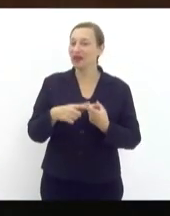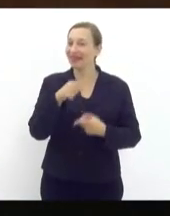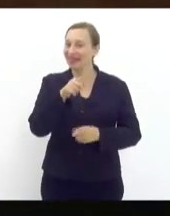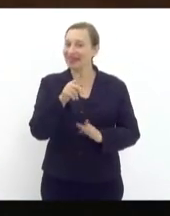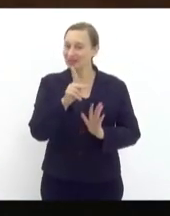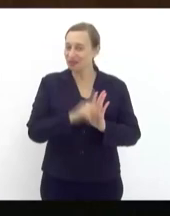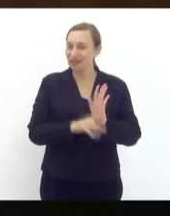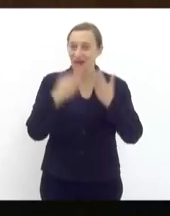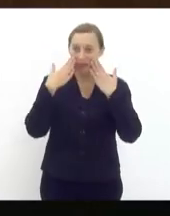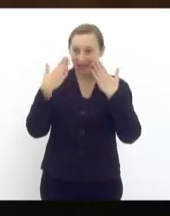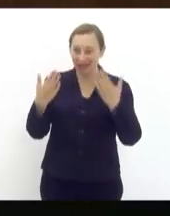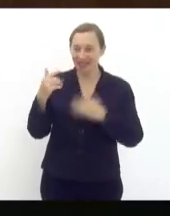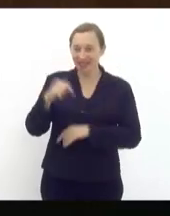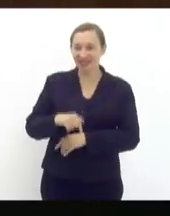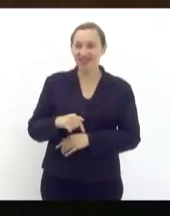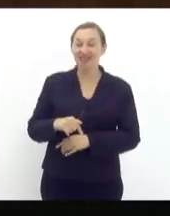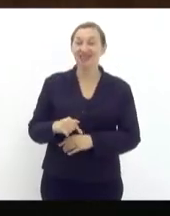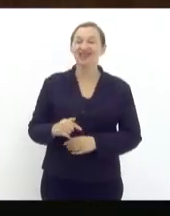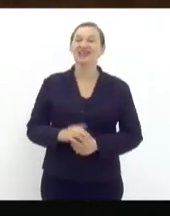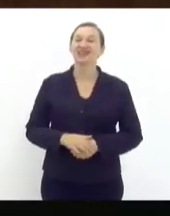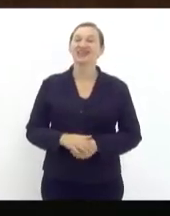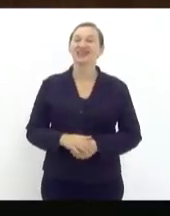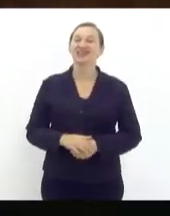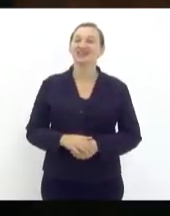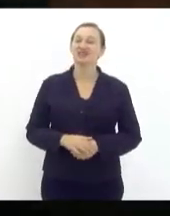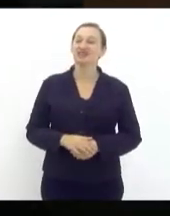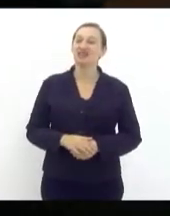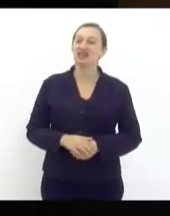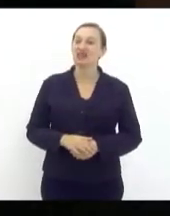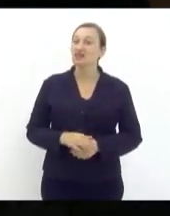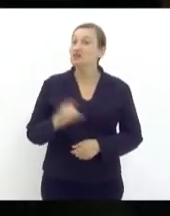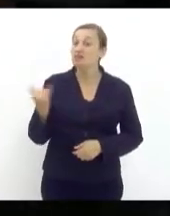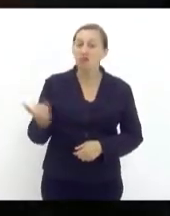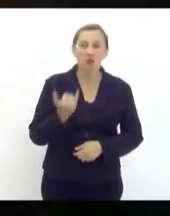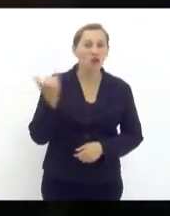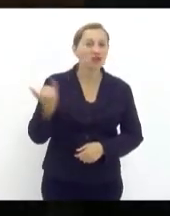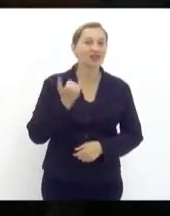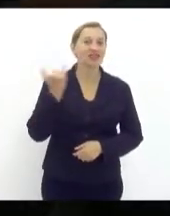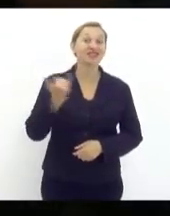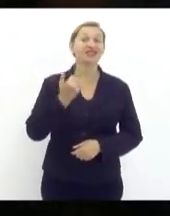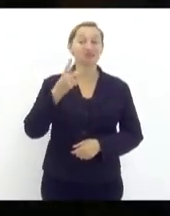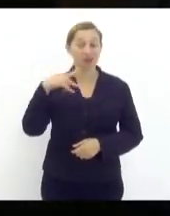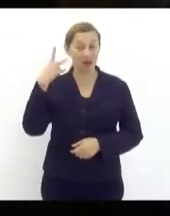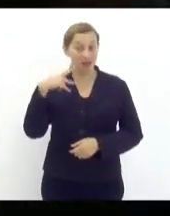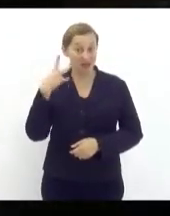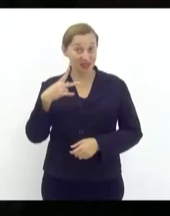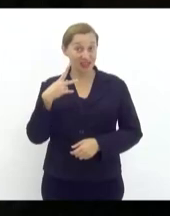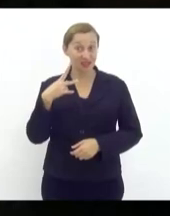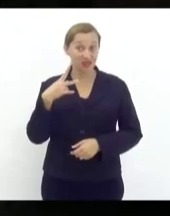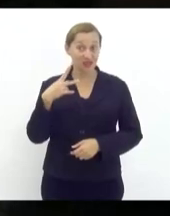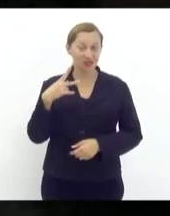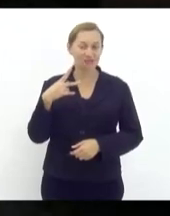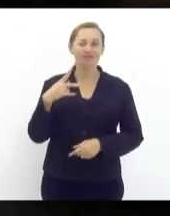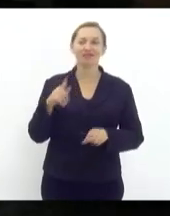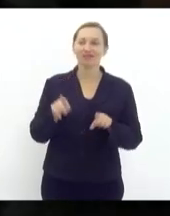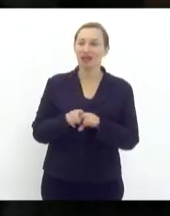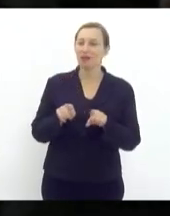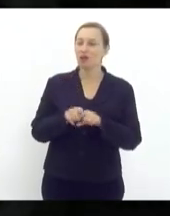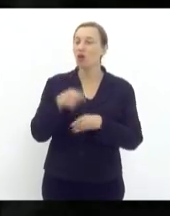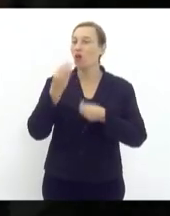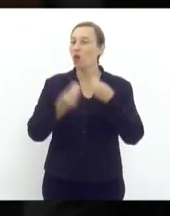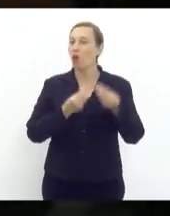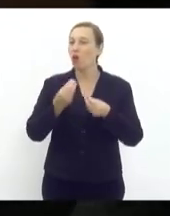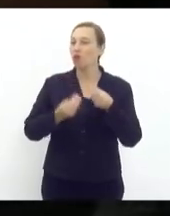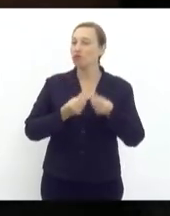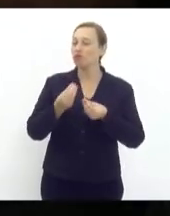projeto apresentado aqui pelo mesmo ele é um Marco da política e acima de tudo daquilo que deve ser feito